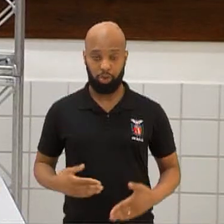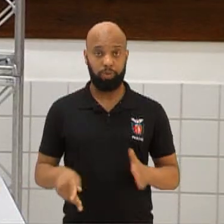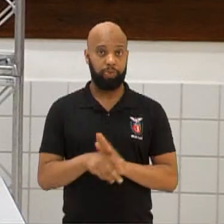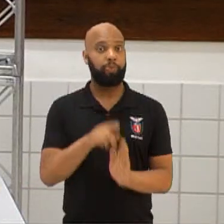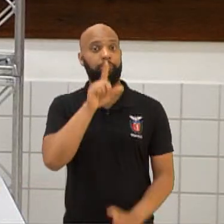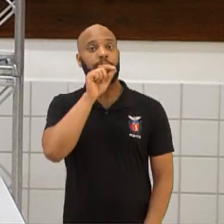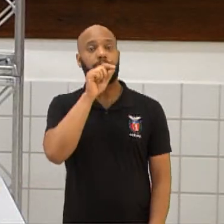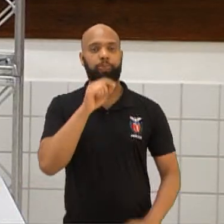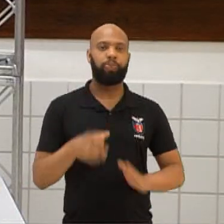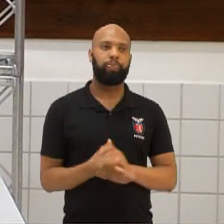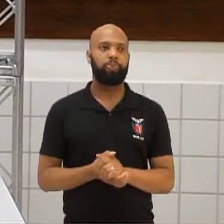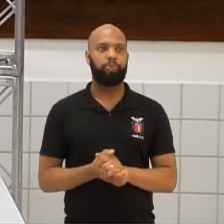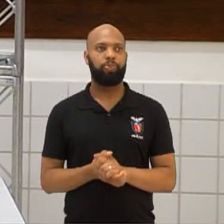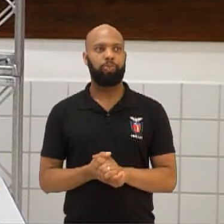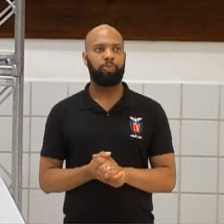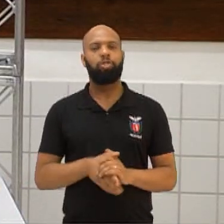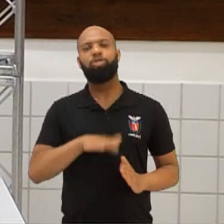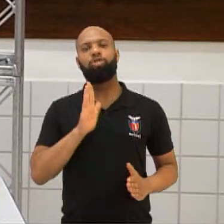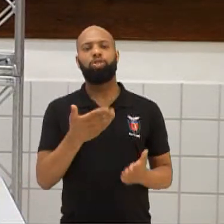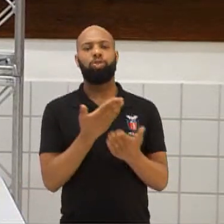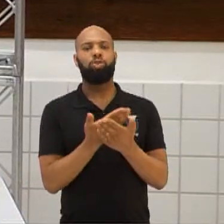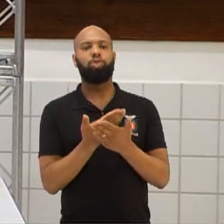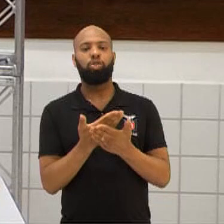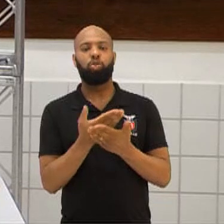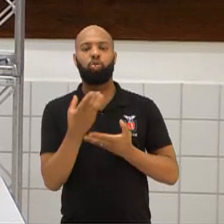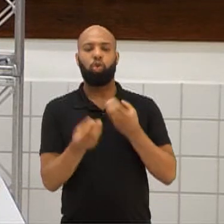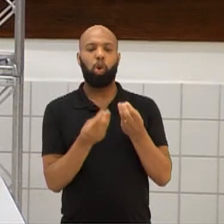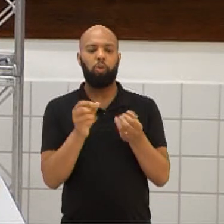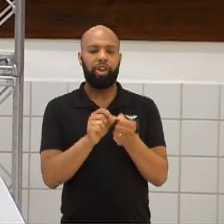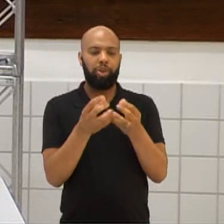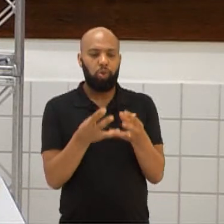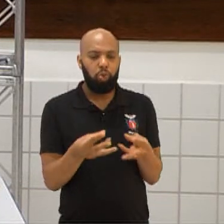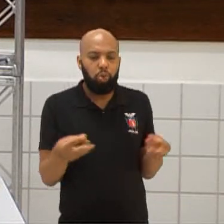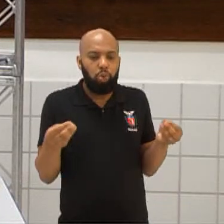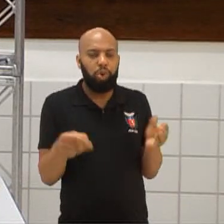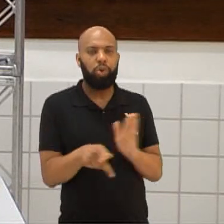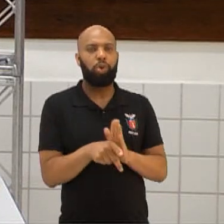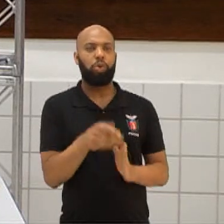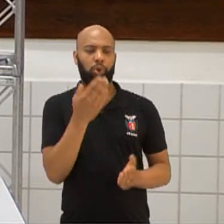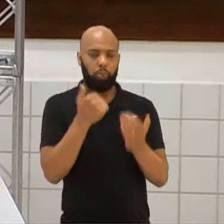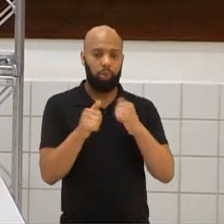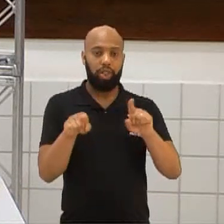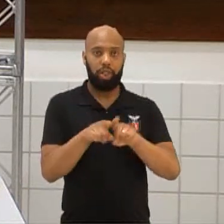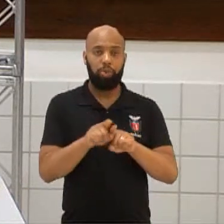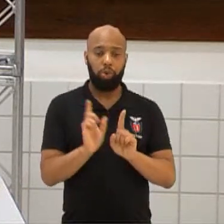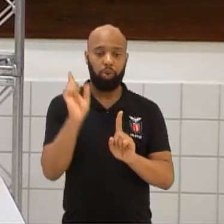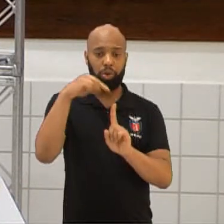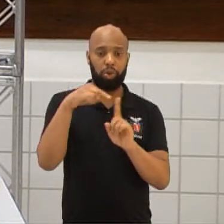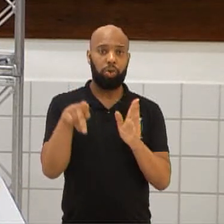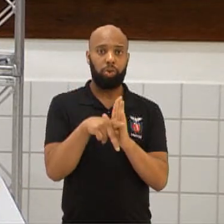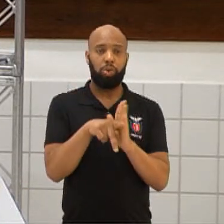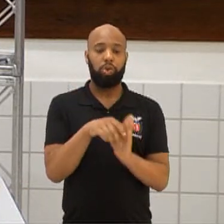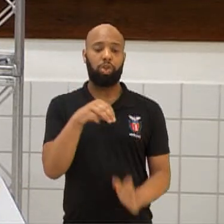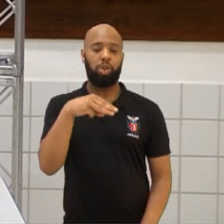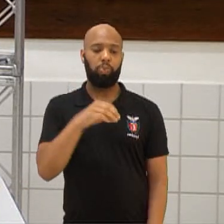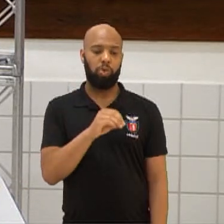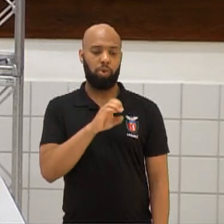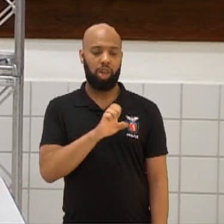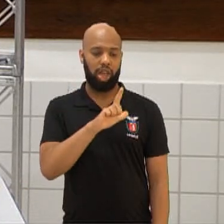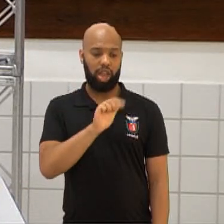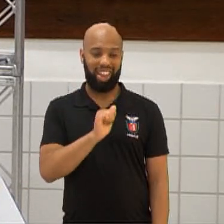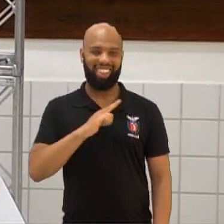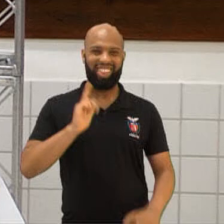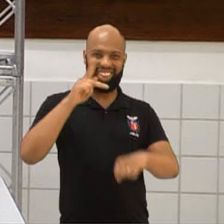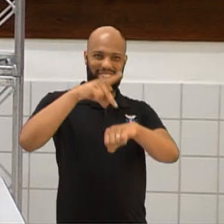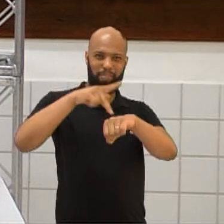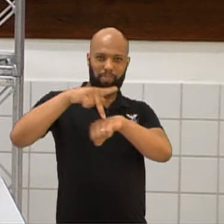aves? Tá? Então, nós falamos um pouquinho do sistema digestório, falamos da função da moela, né, que justamente vai ter a presença dessas pedras dentro